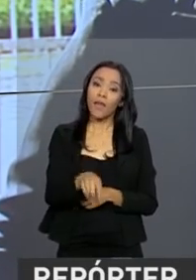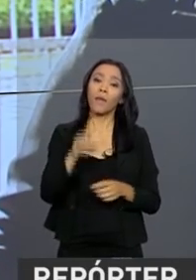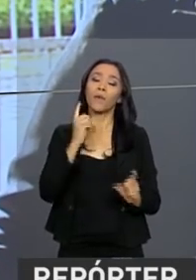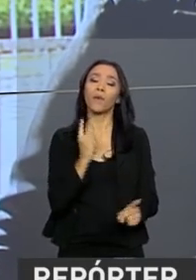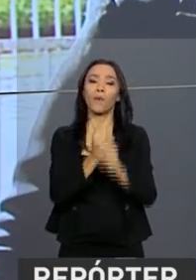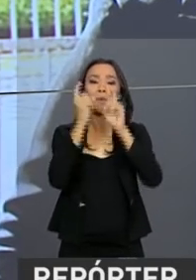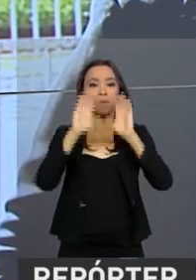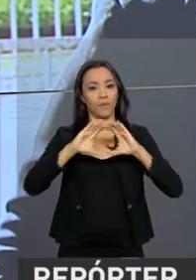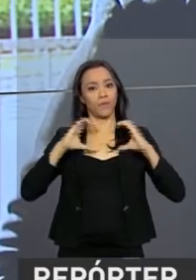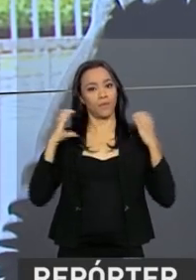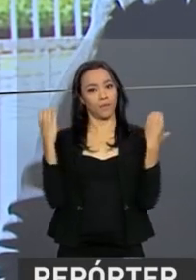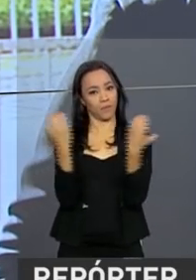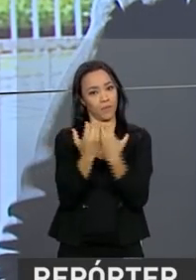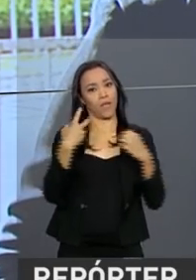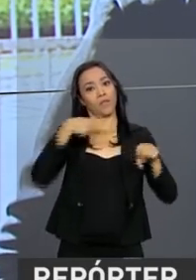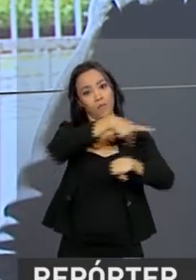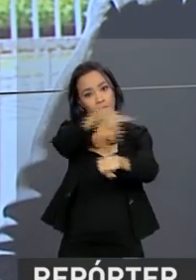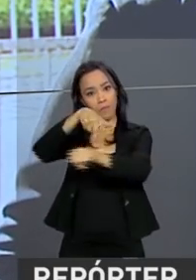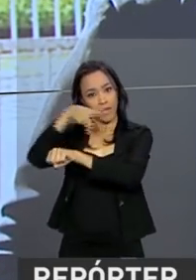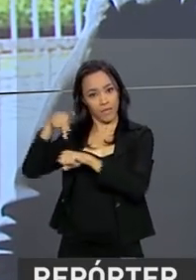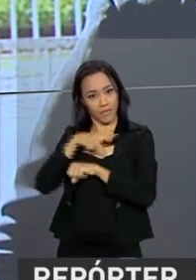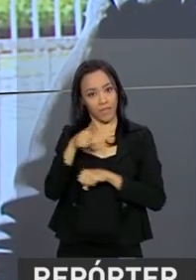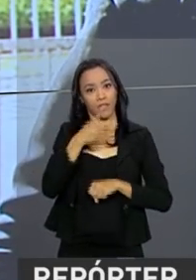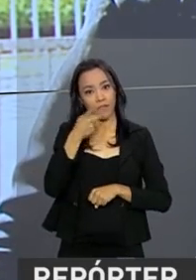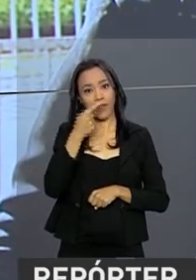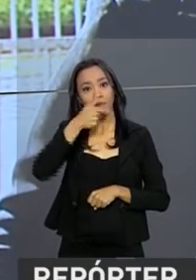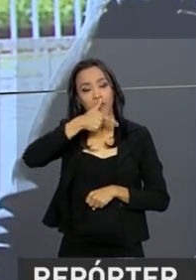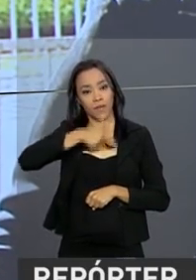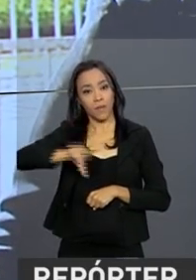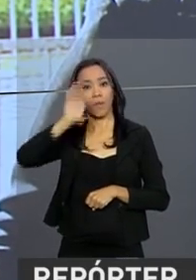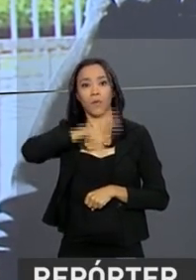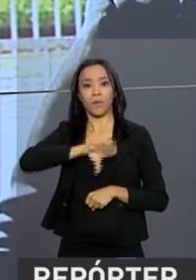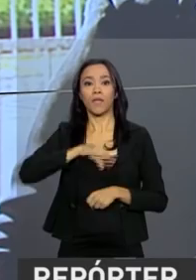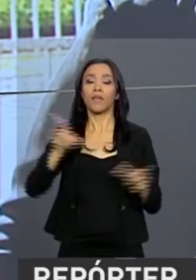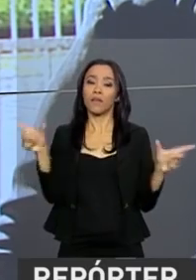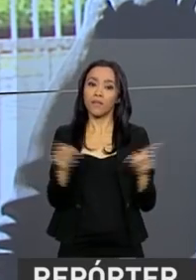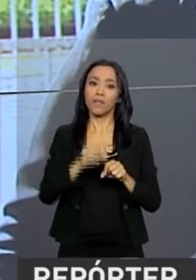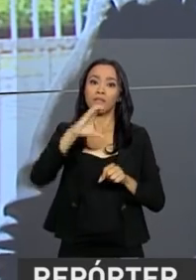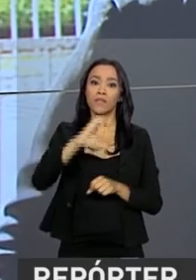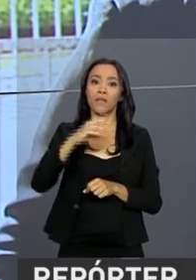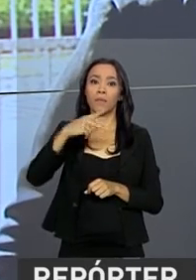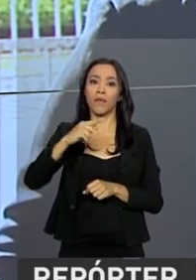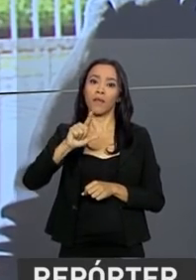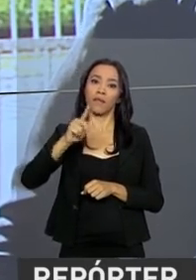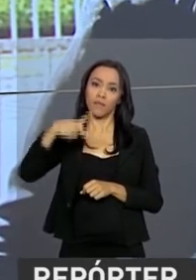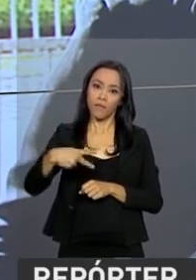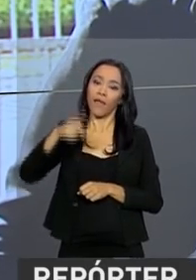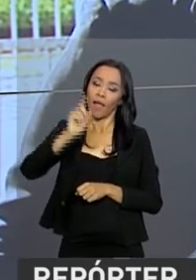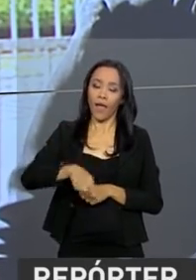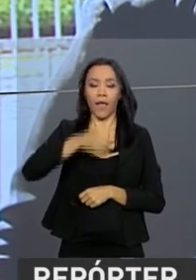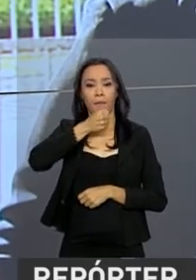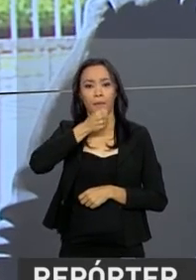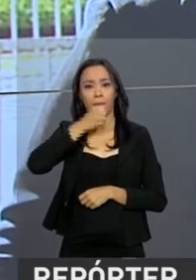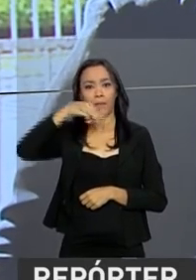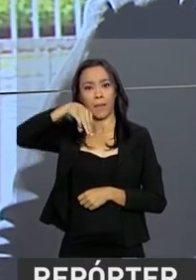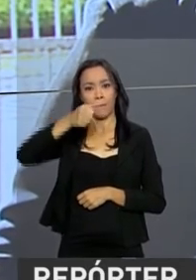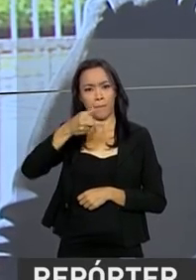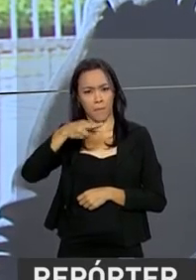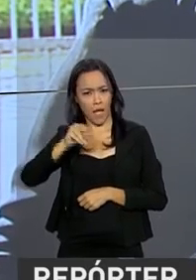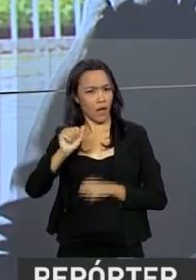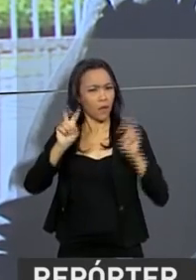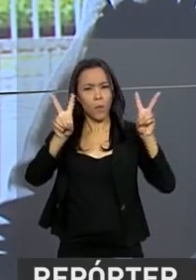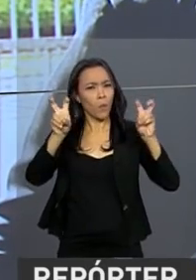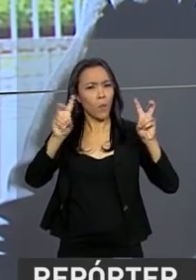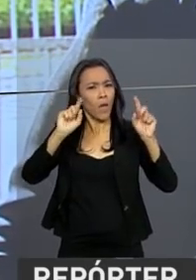comunidade de Países de Língua Portuguesa a cplp quem instalar é a repórter Mara kenup Mara bom dia para você um dos assuntos dessa